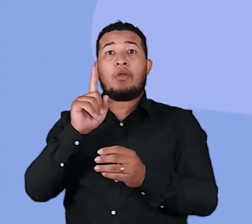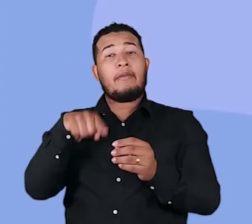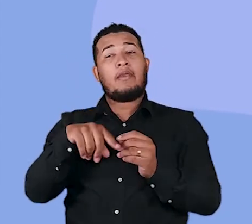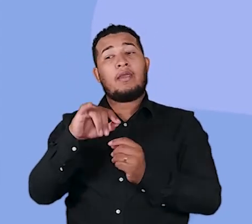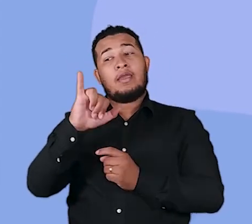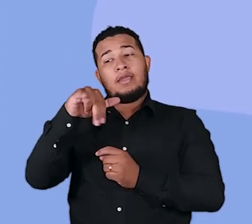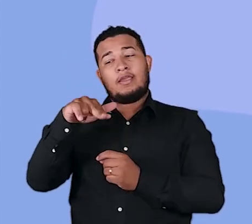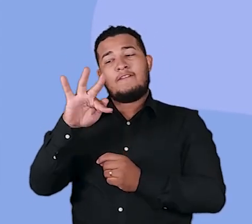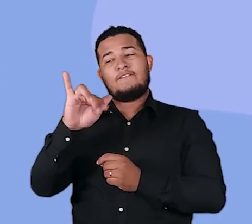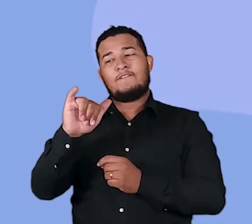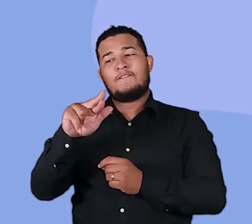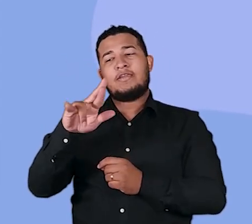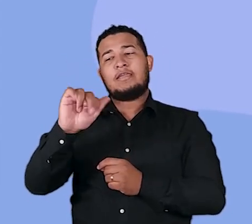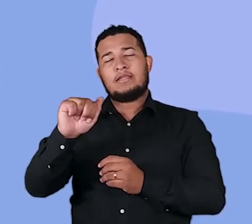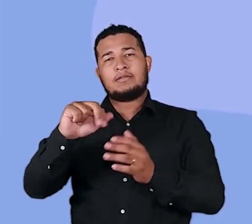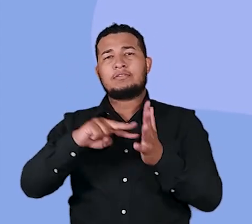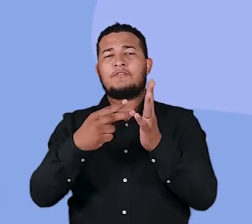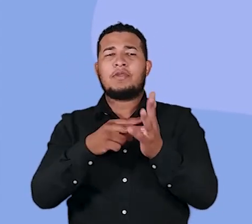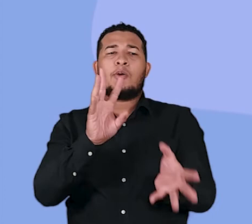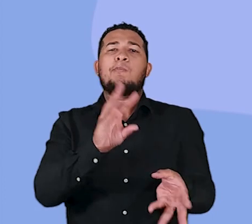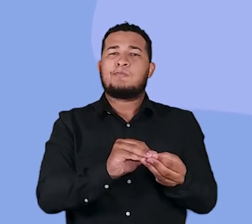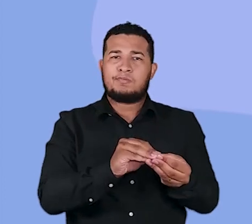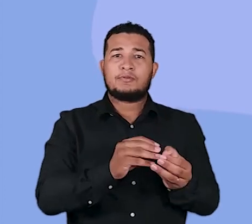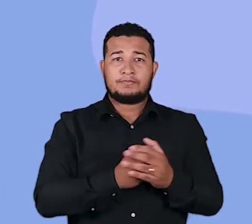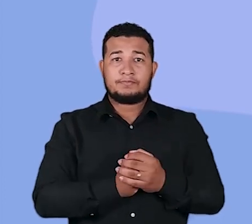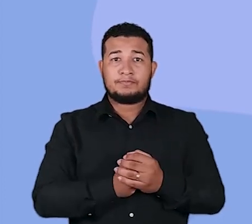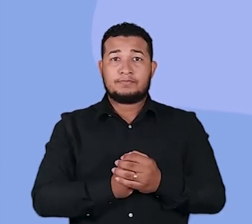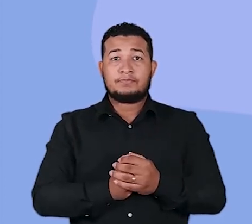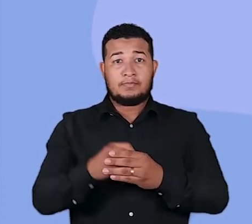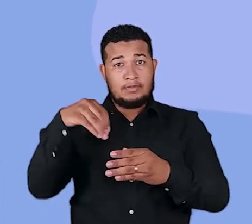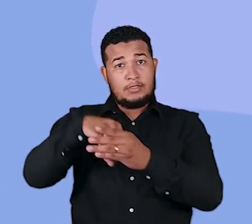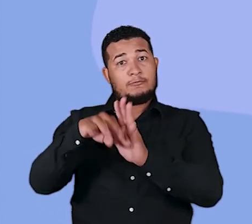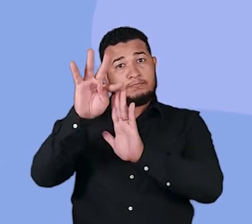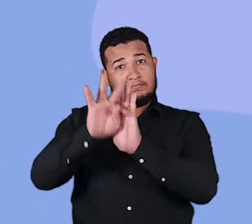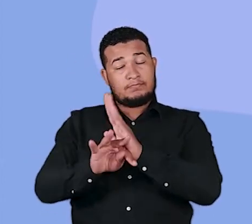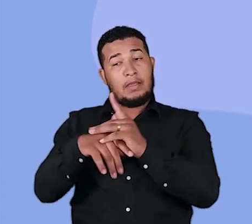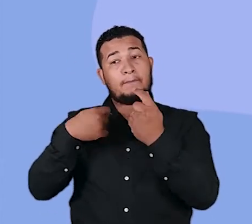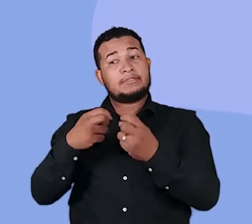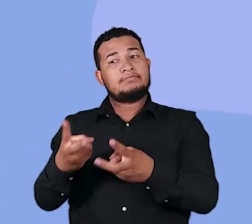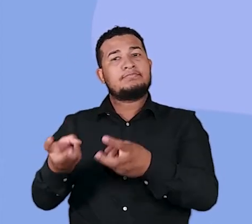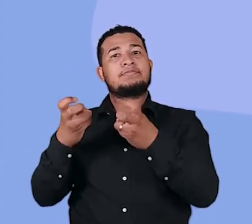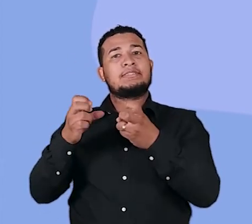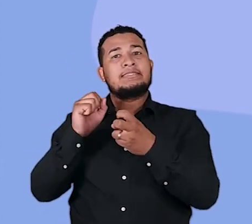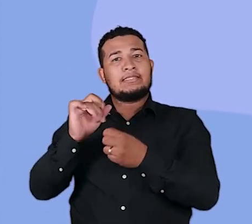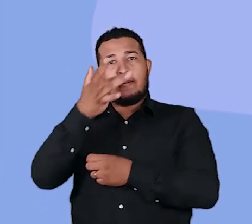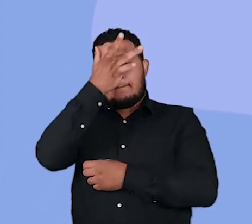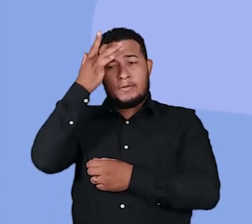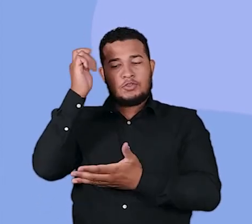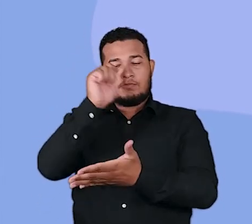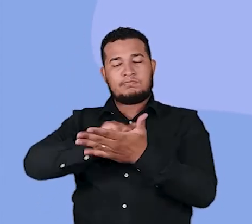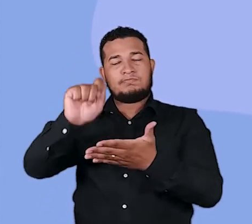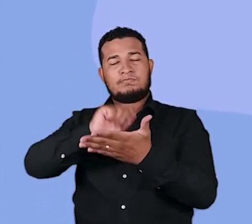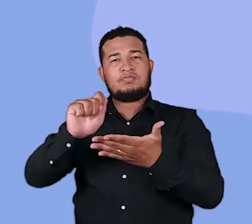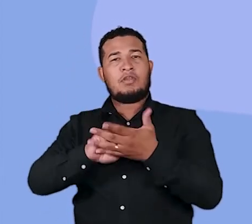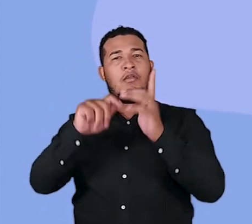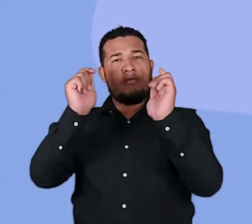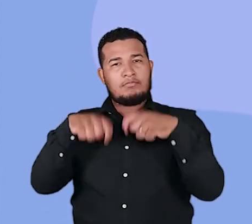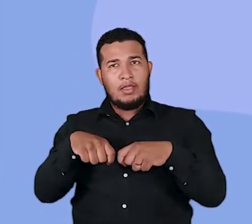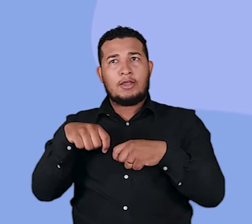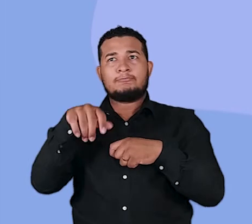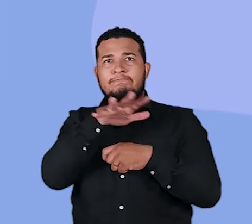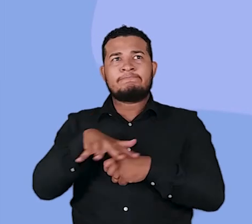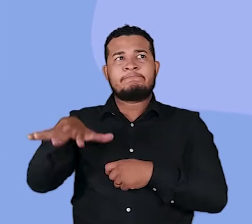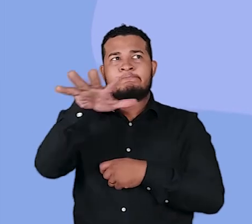infira do texto significa conclua do texto. Num texto, é preciso notar se o interlocutor terá